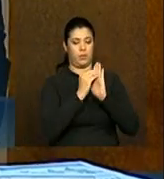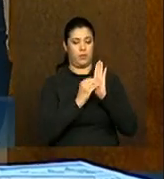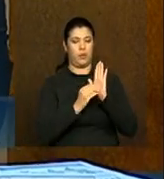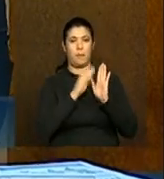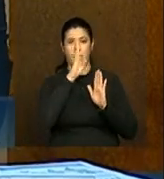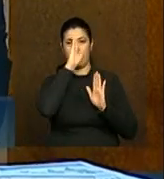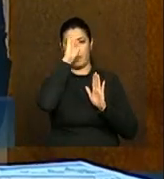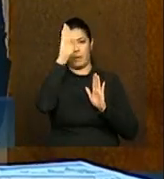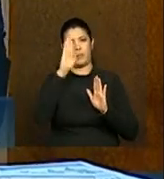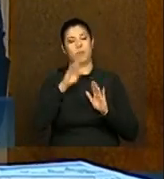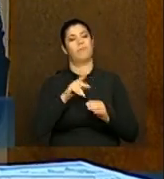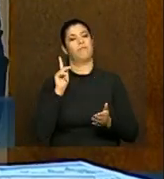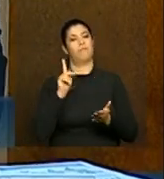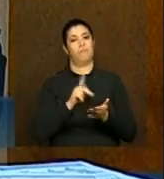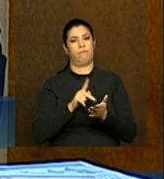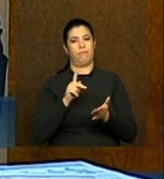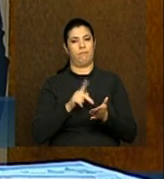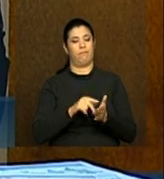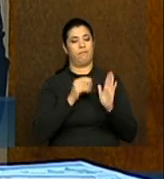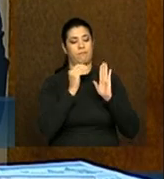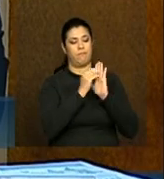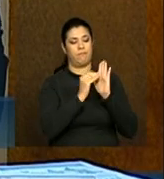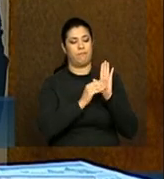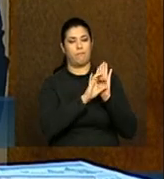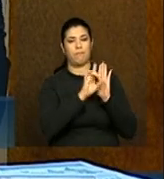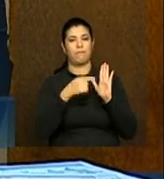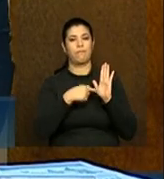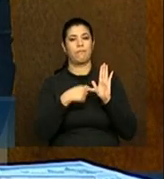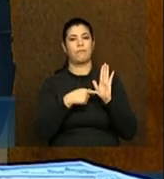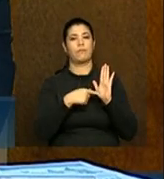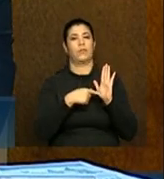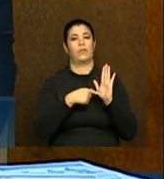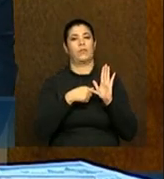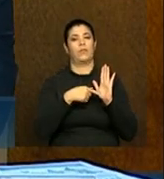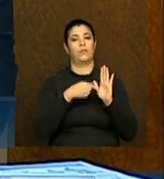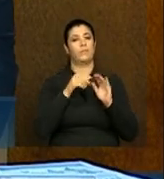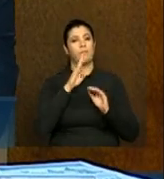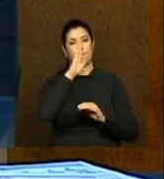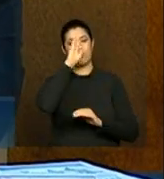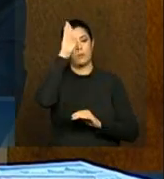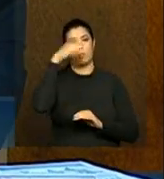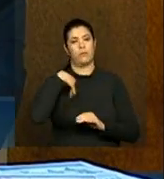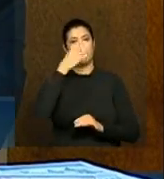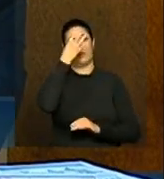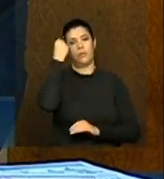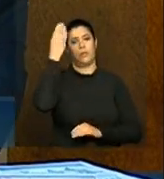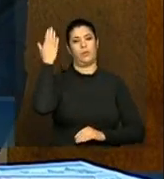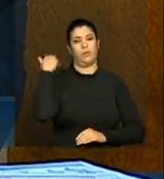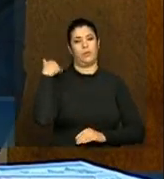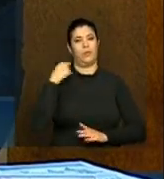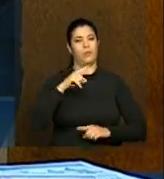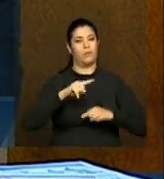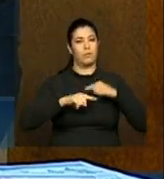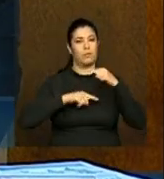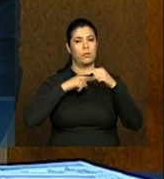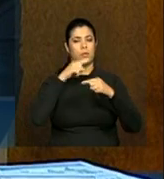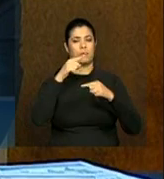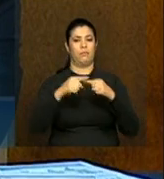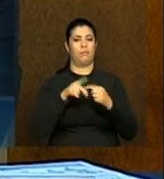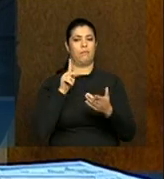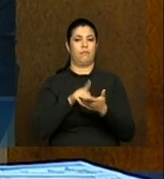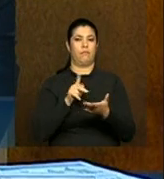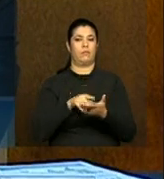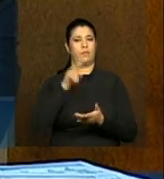prioritárias, são exatamente as agendas que foram esquecidas durante muito tempo no Brasil e que nesse ciclo recente tem sido